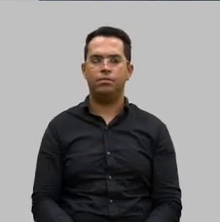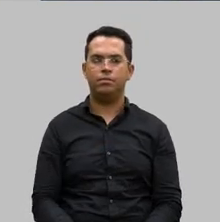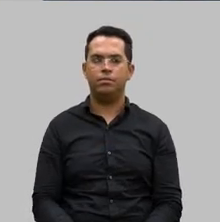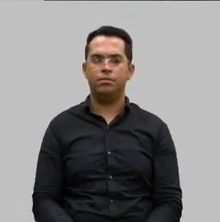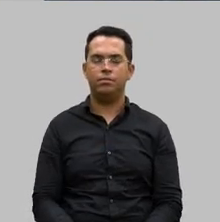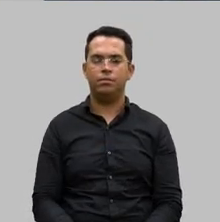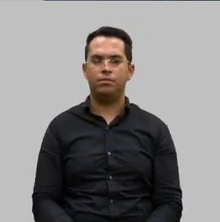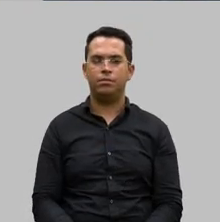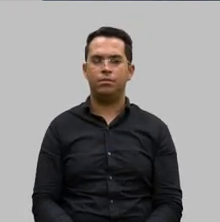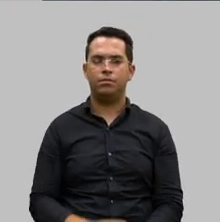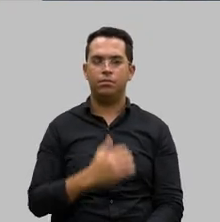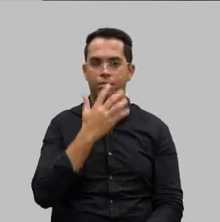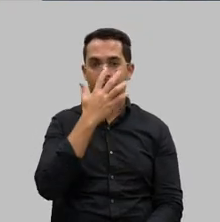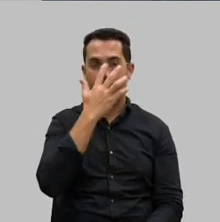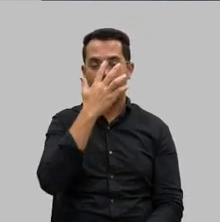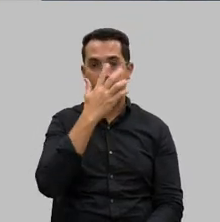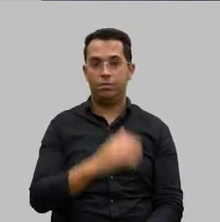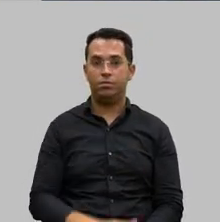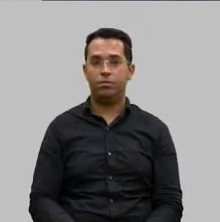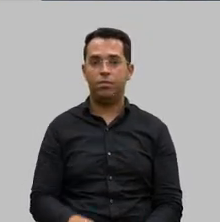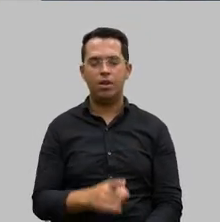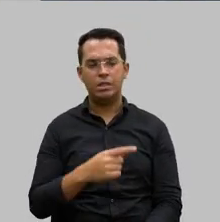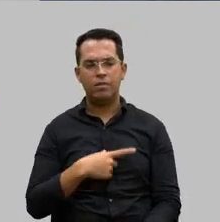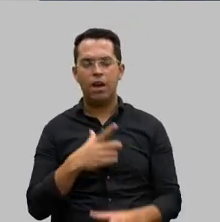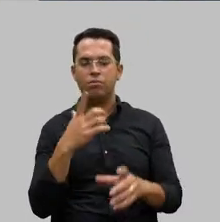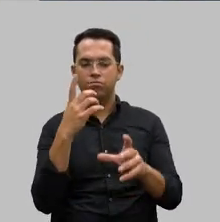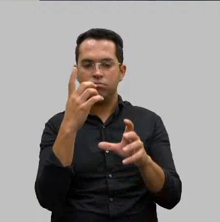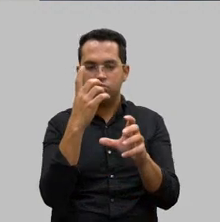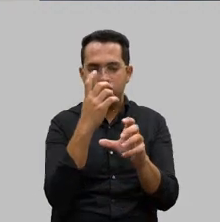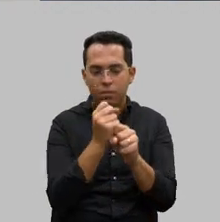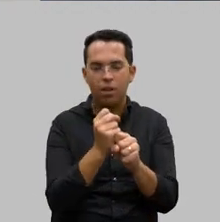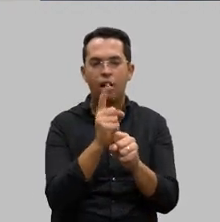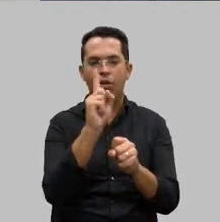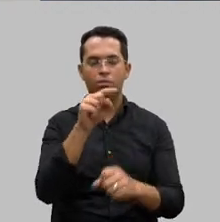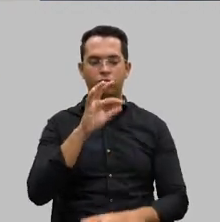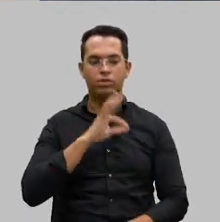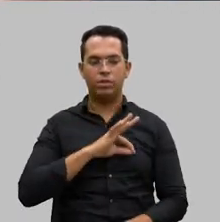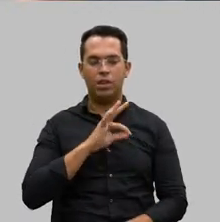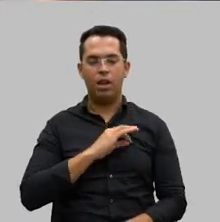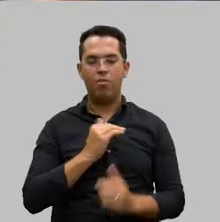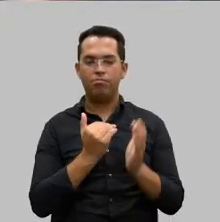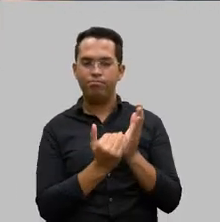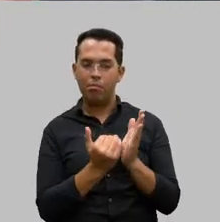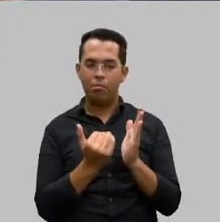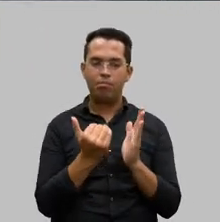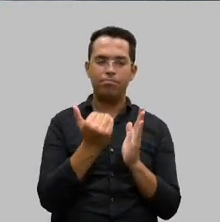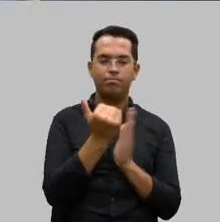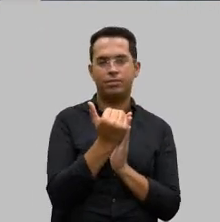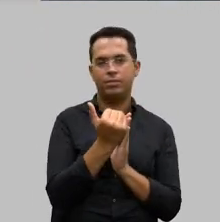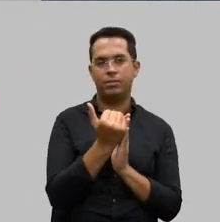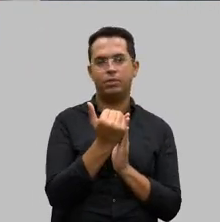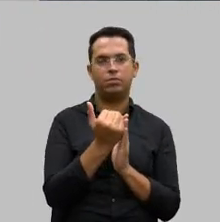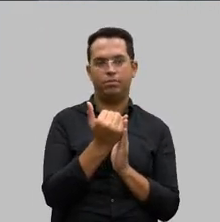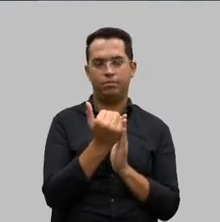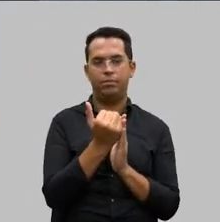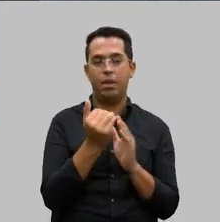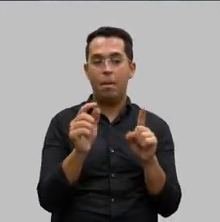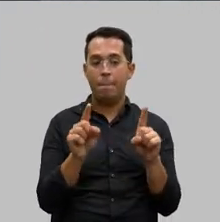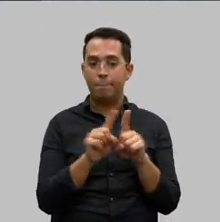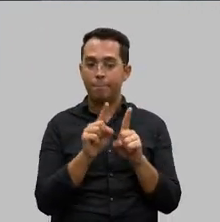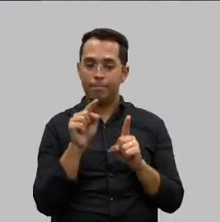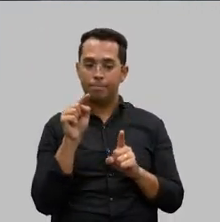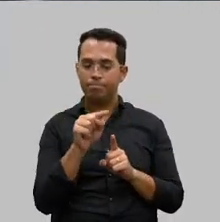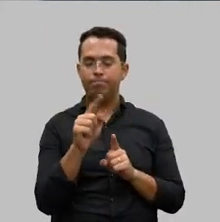para concessão de benefício ela passa um pouco da Média Mas ela é aposentada recebe pouco mais de um